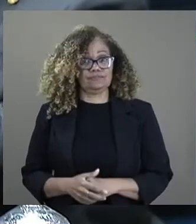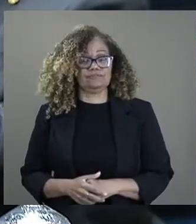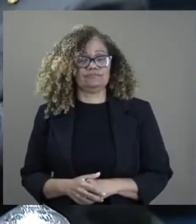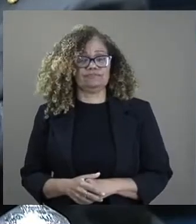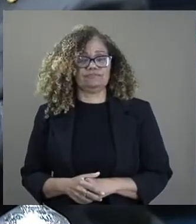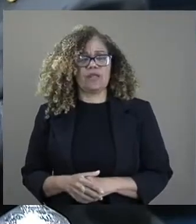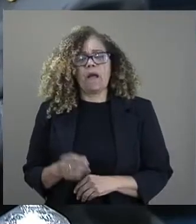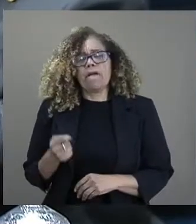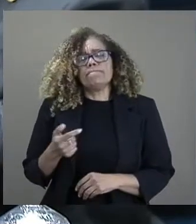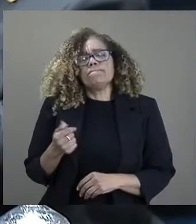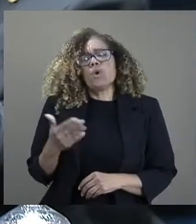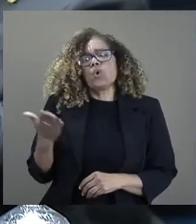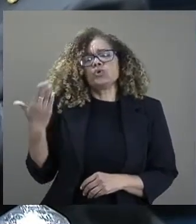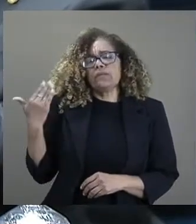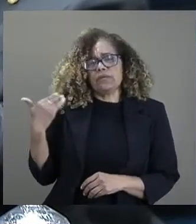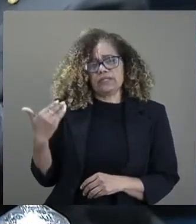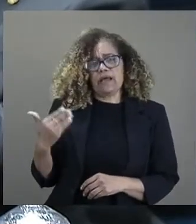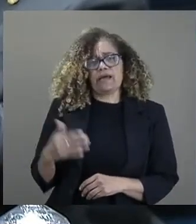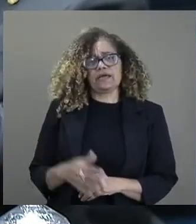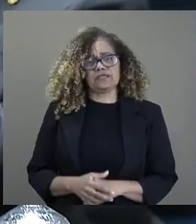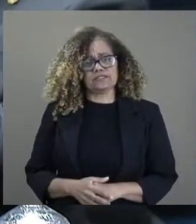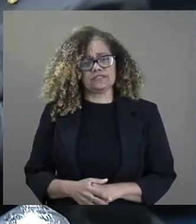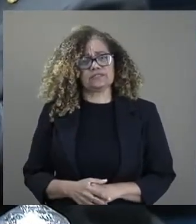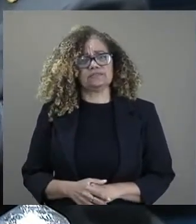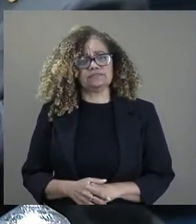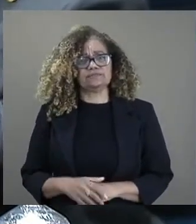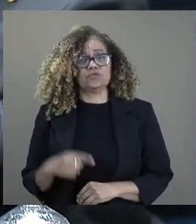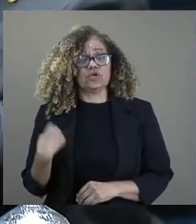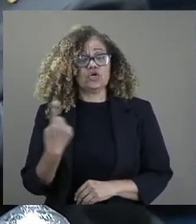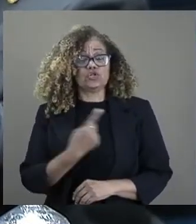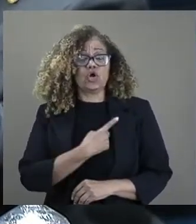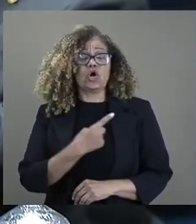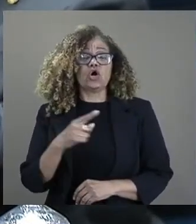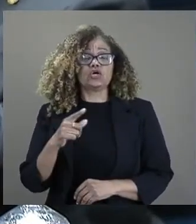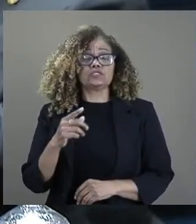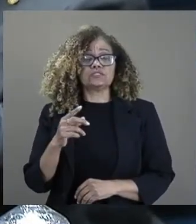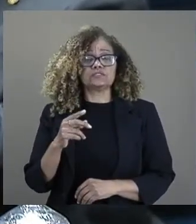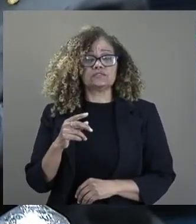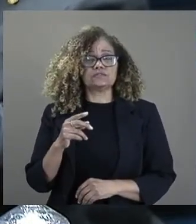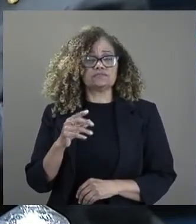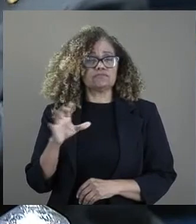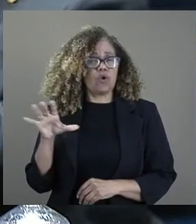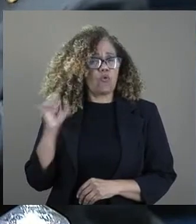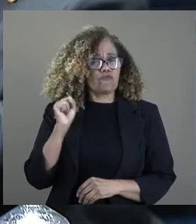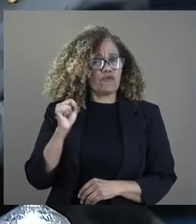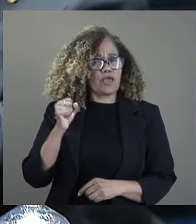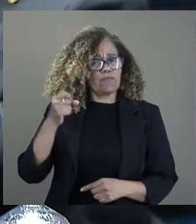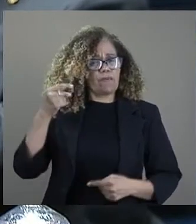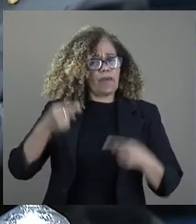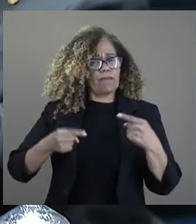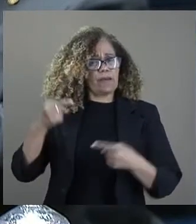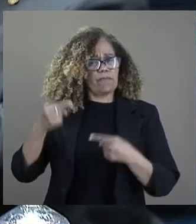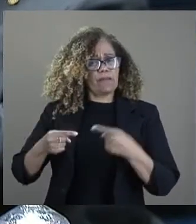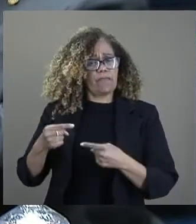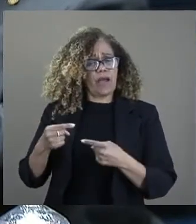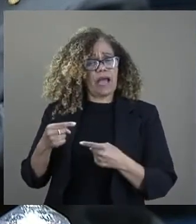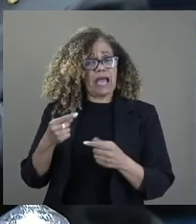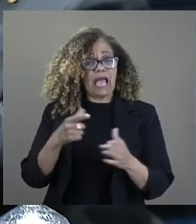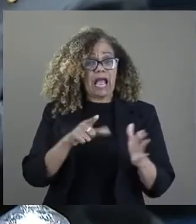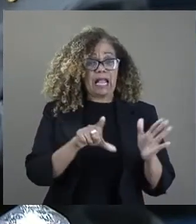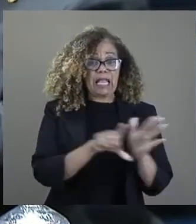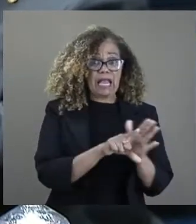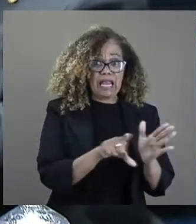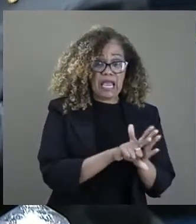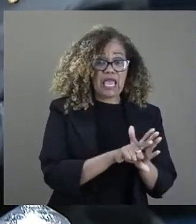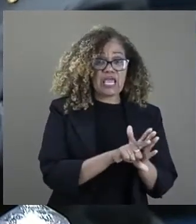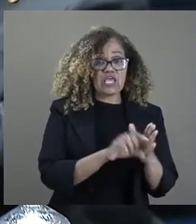recentemente, há muito pouco tempo, nós ouvimos aqui um discurso de que a lei e o Estado de Direito